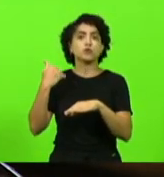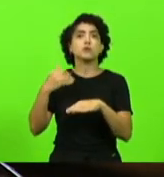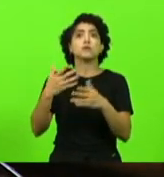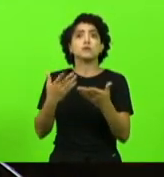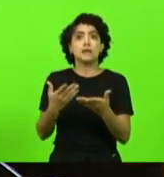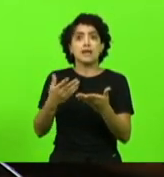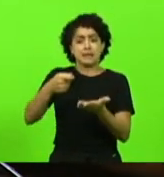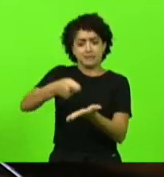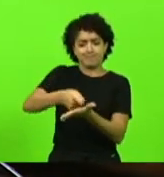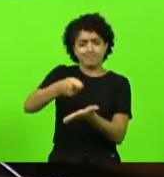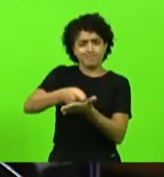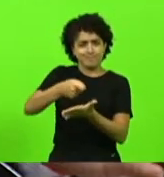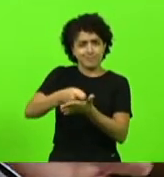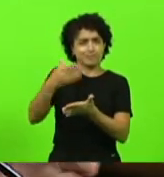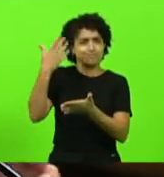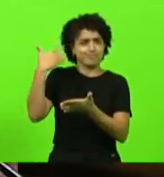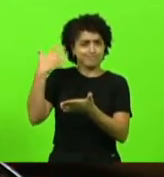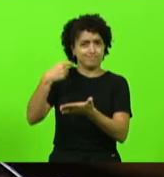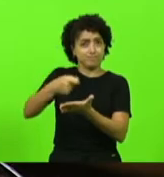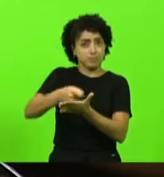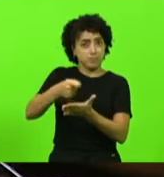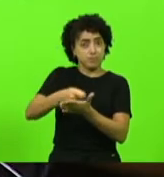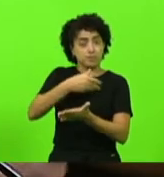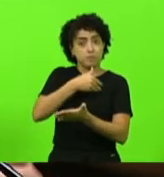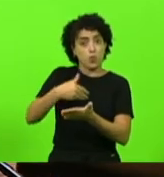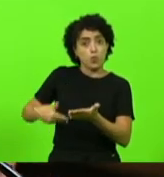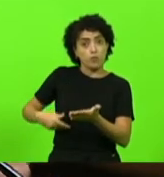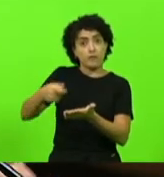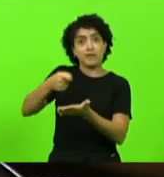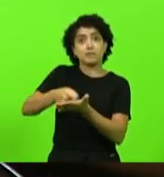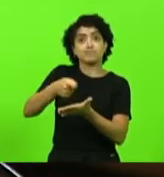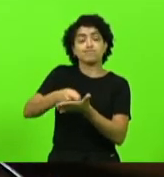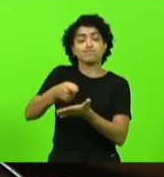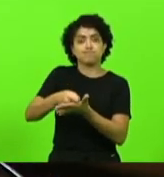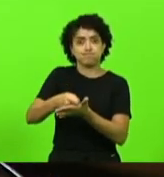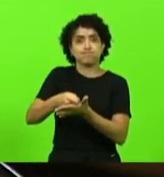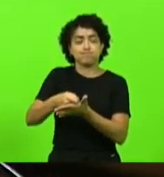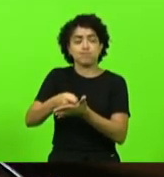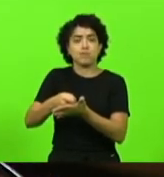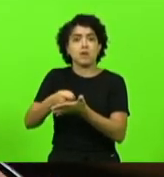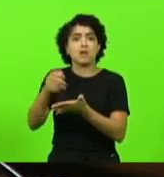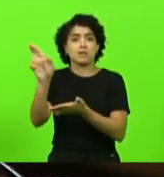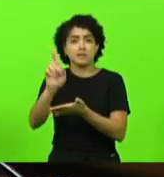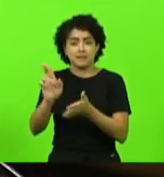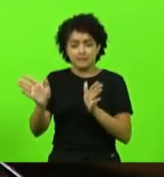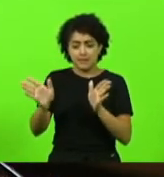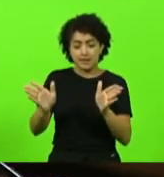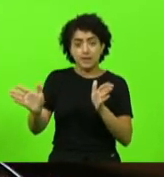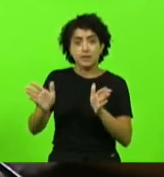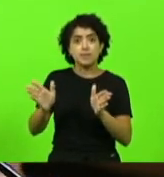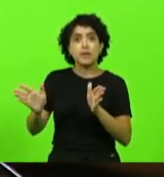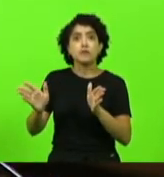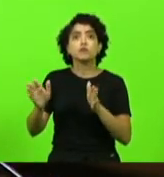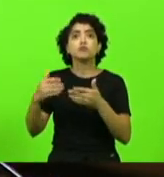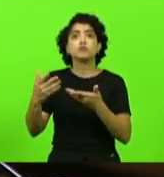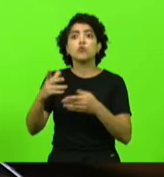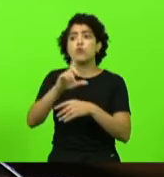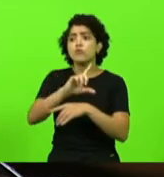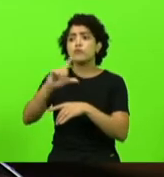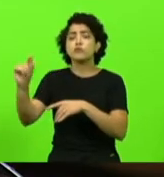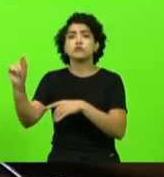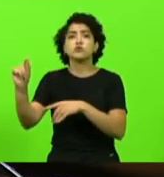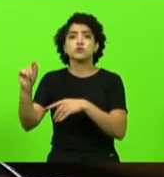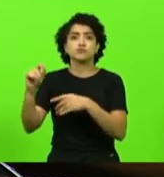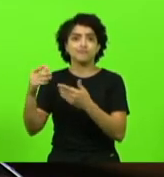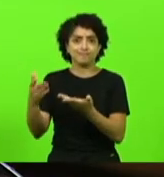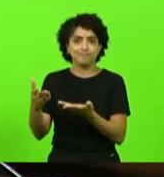ditadura escravagista, o que era a União Soviética naquele período. Ela fugindo da Rússia naquele período,